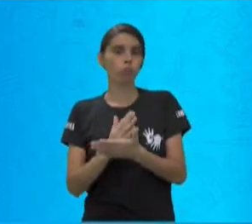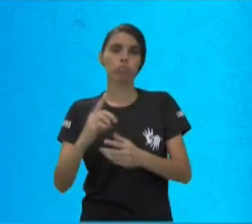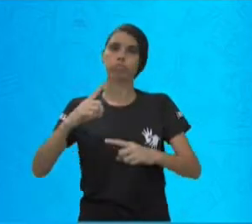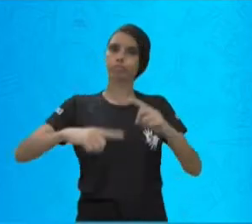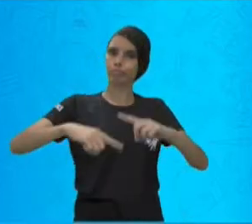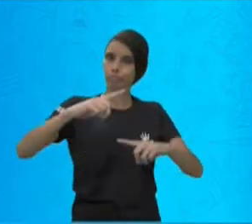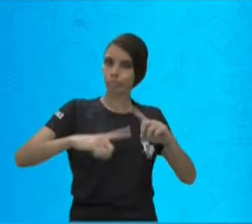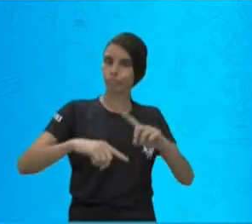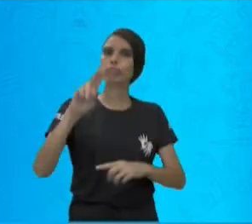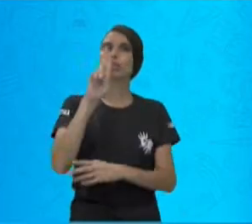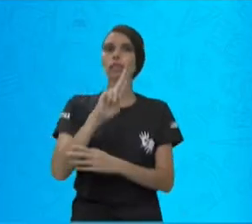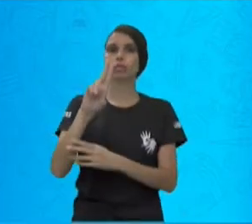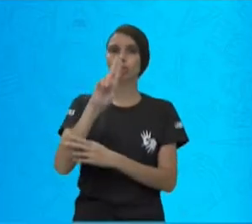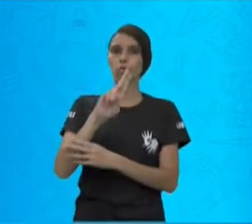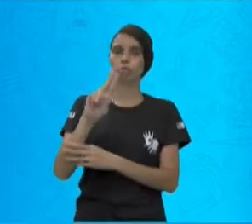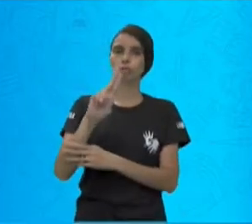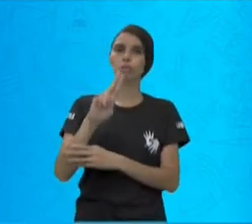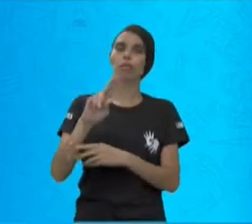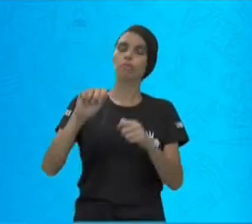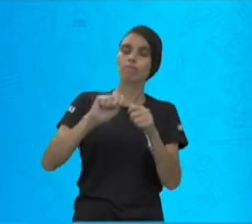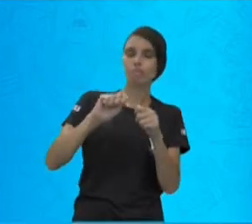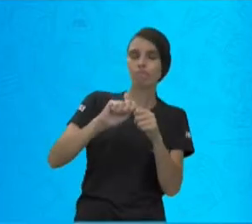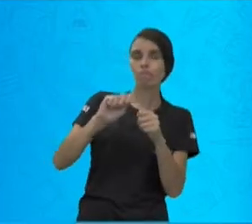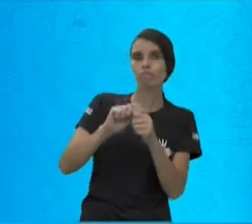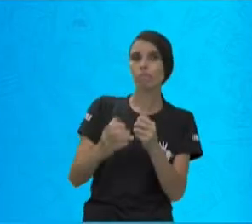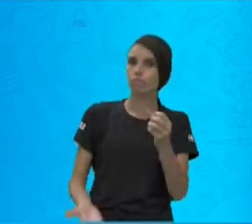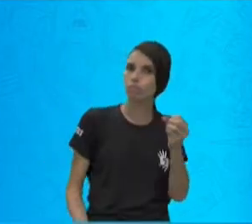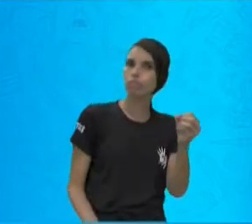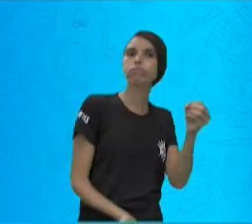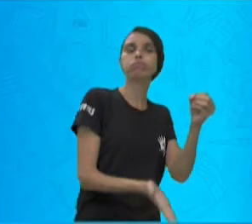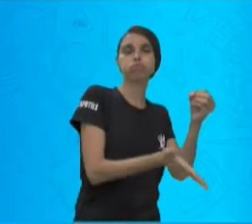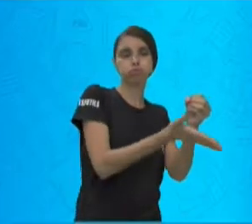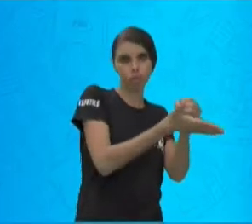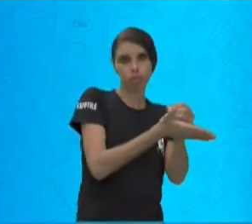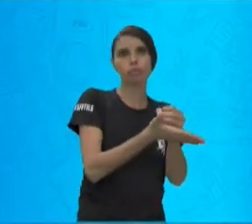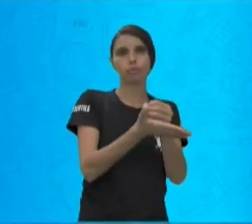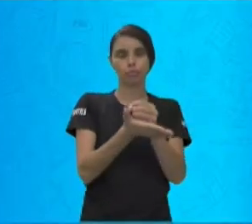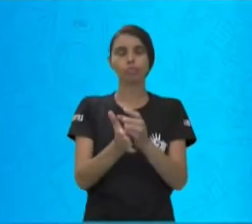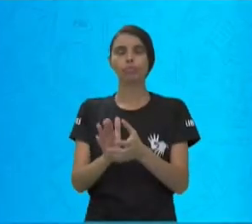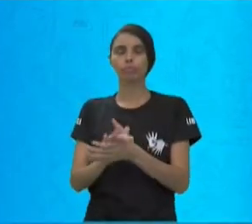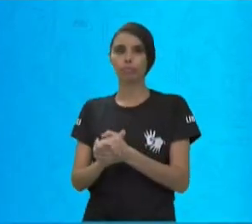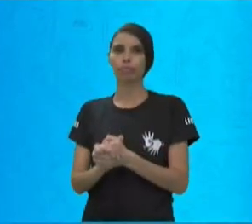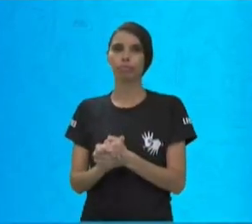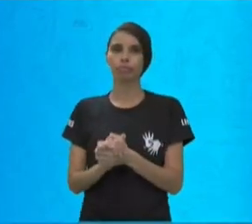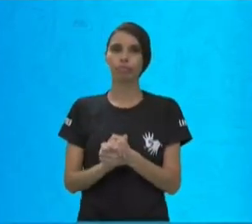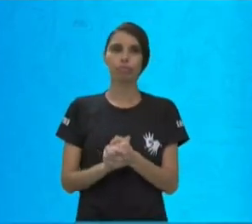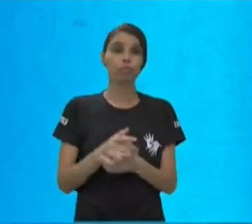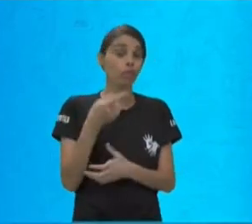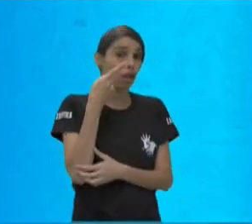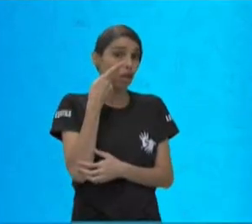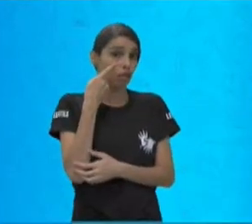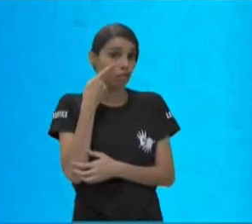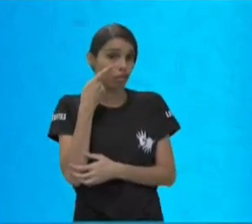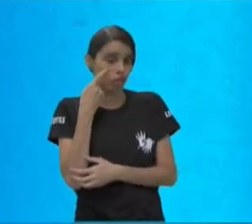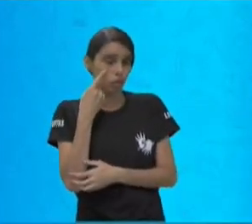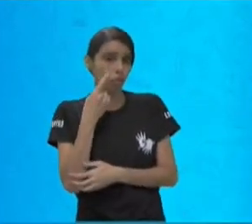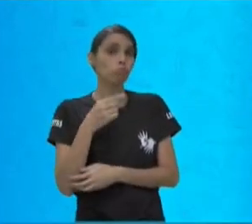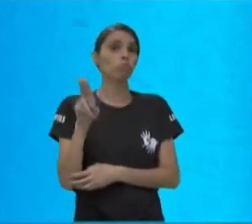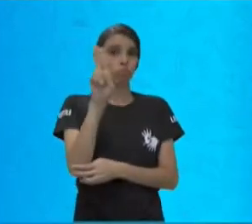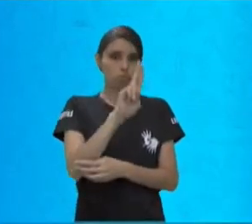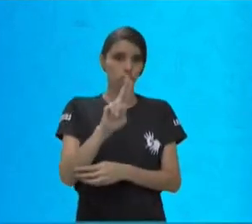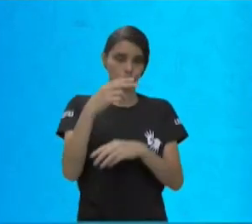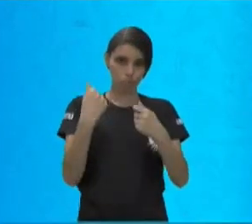plástica jornal ou revista em uma tesoura esses recursos serão utilizados para a construção da nossa